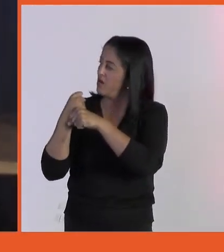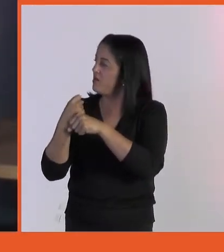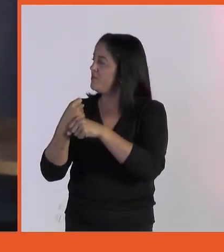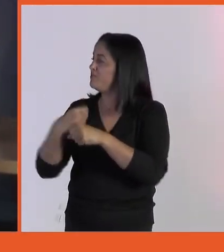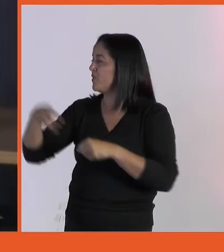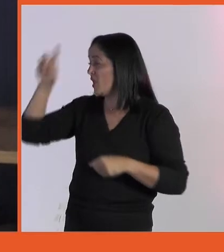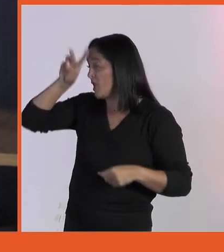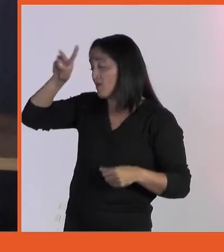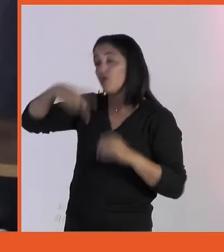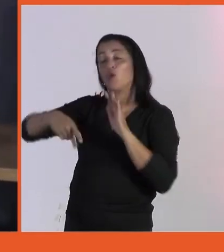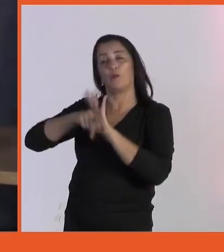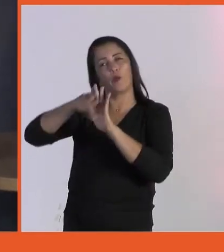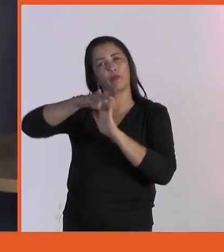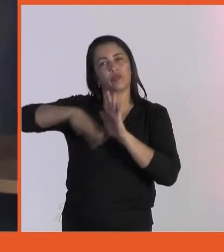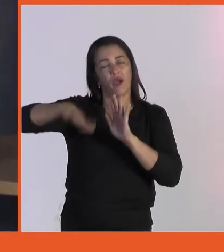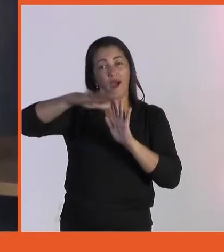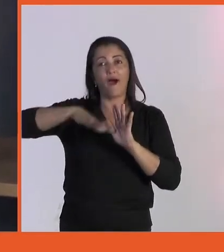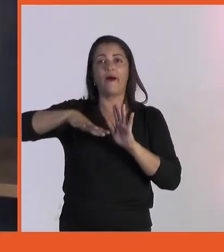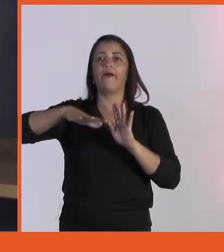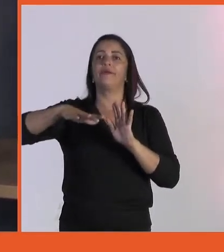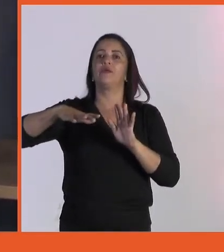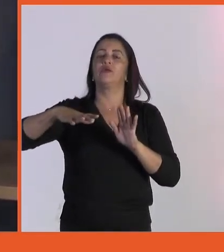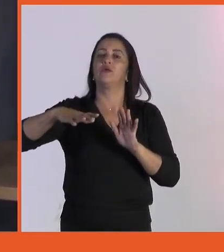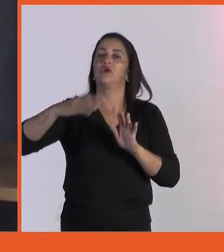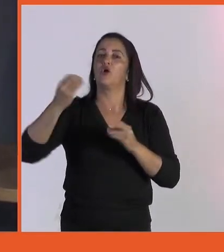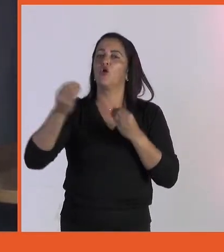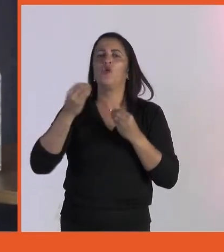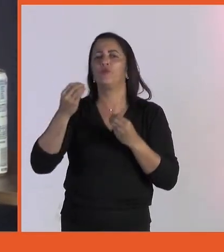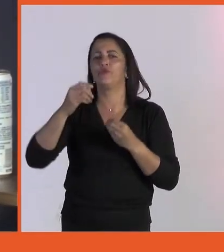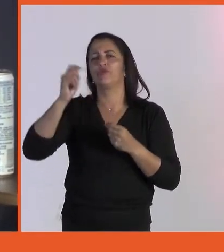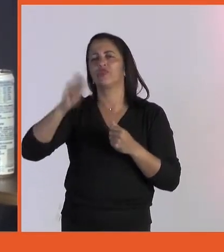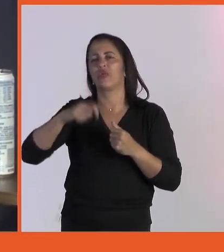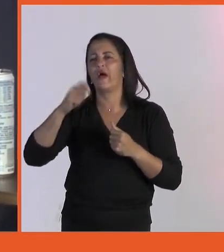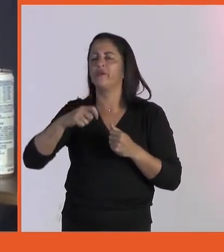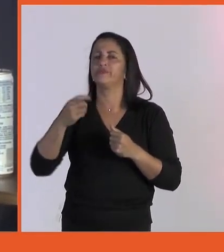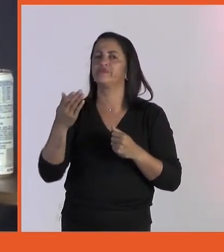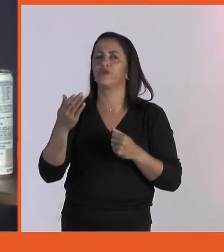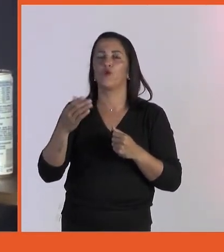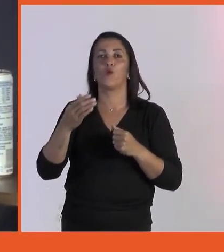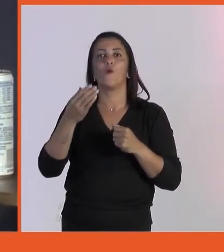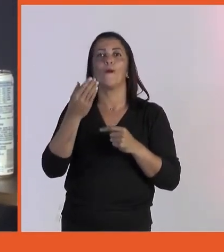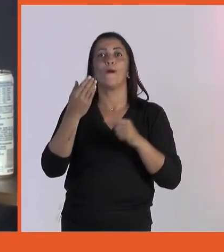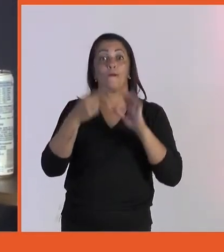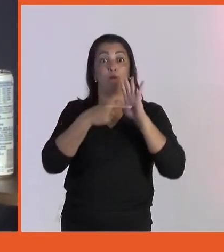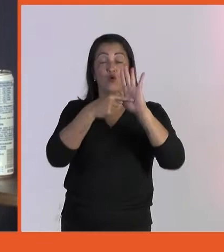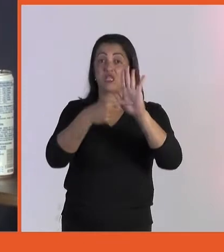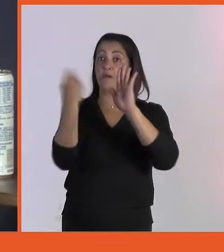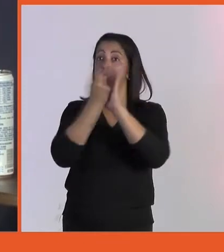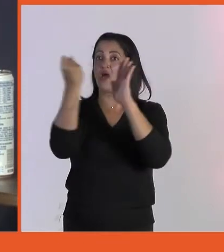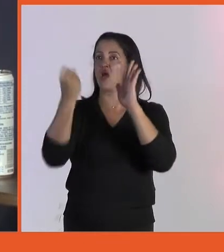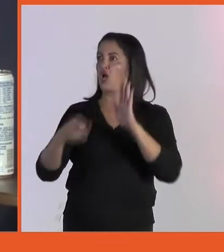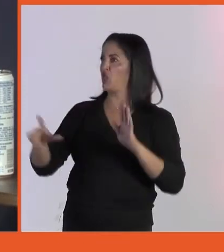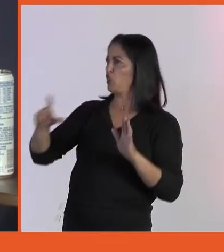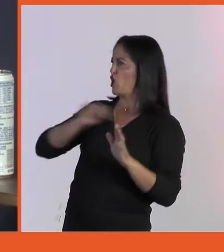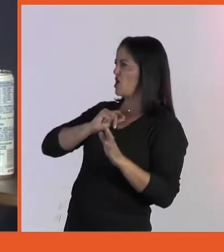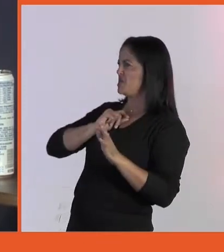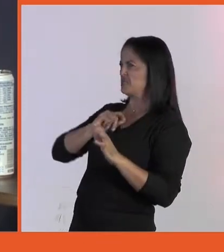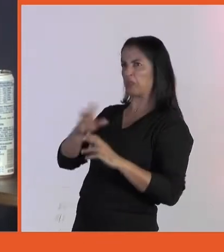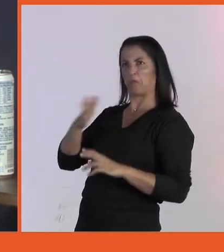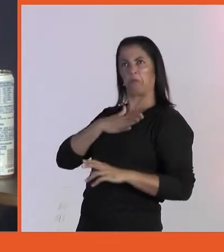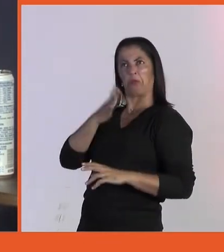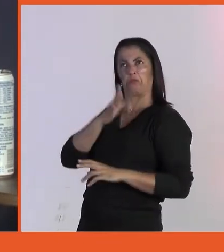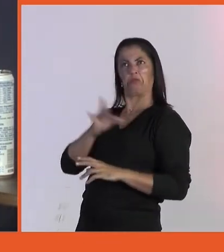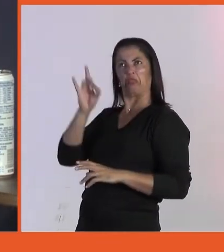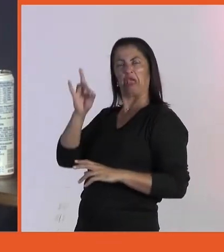na época da blogosfera, isso pesava muito. O cara fazia uma publi, nossa, meu Deus, tá vendido, ela